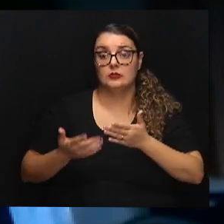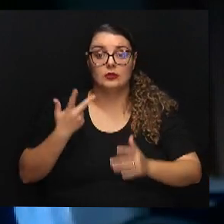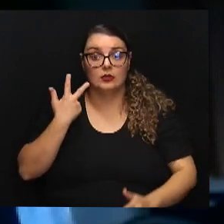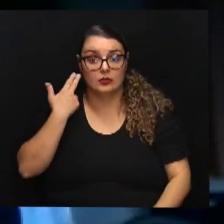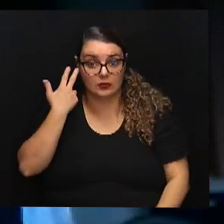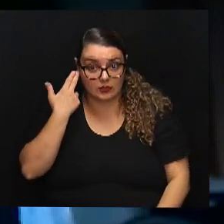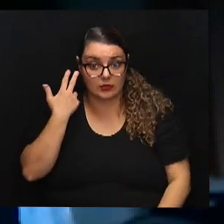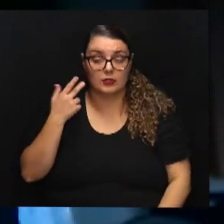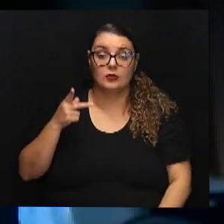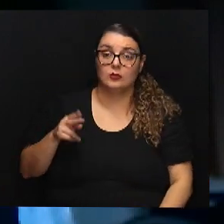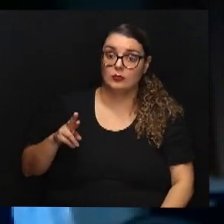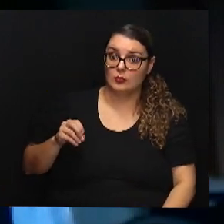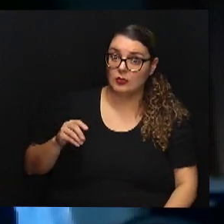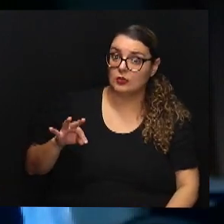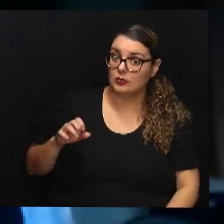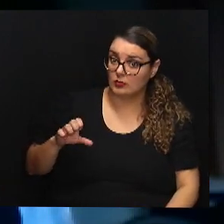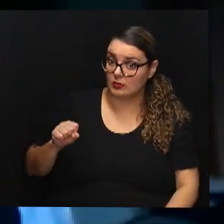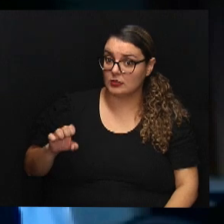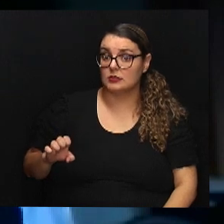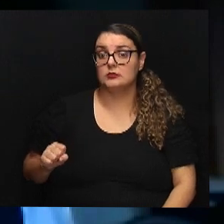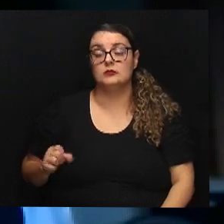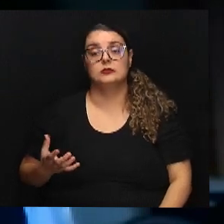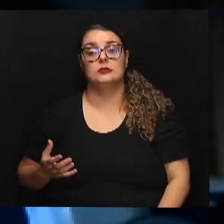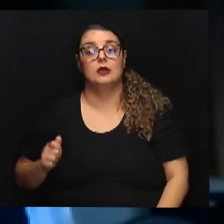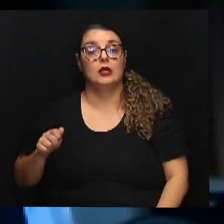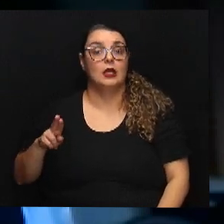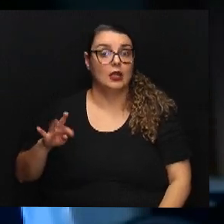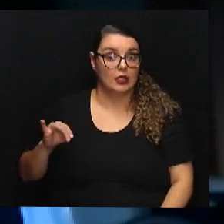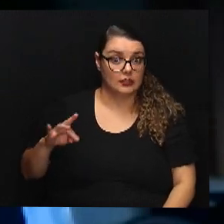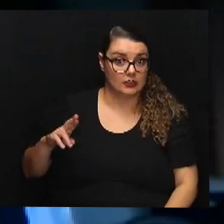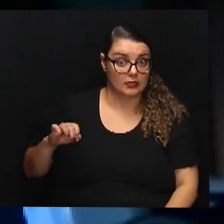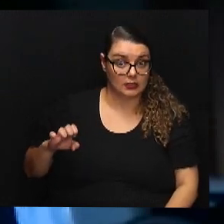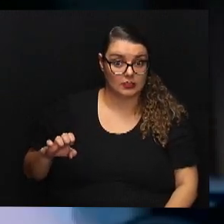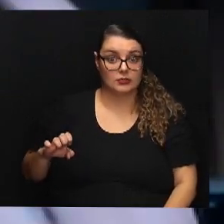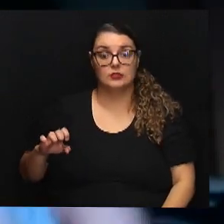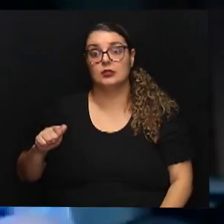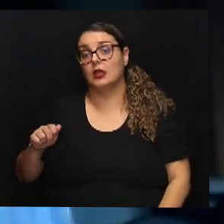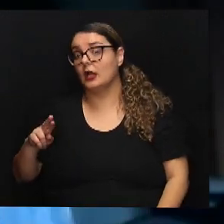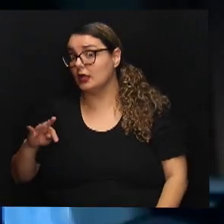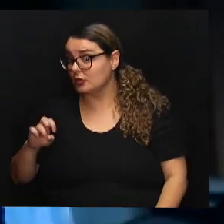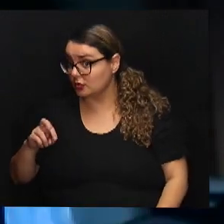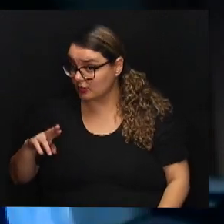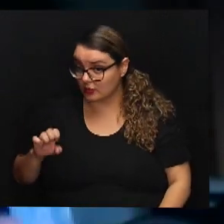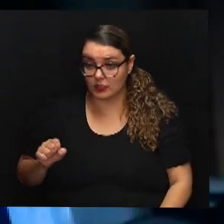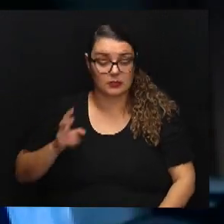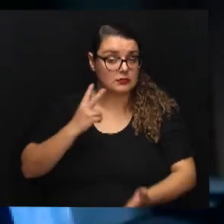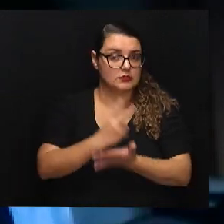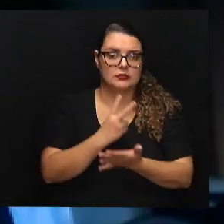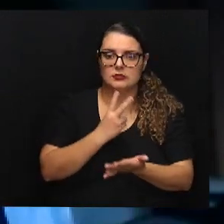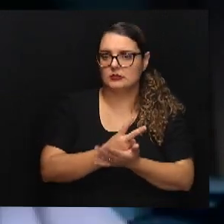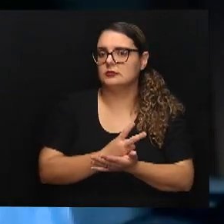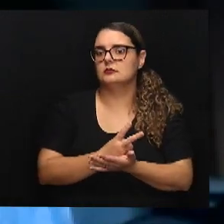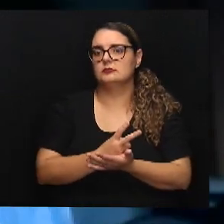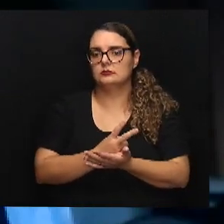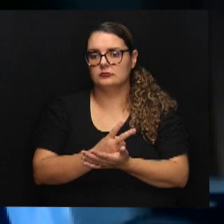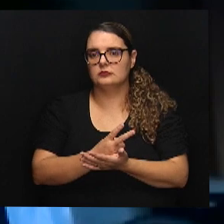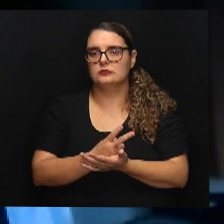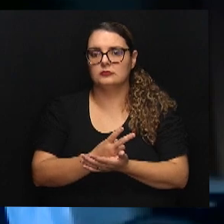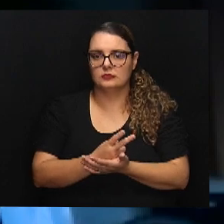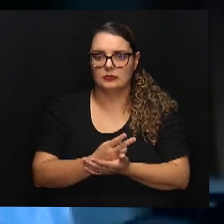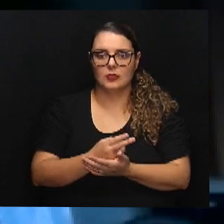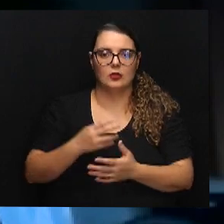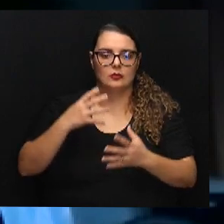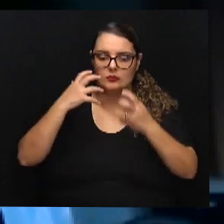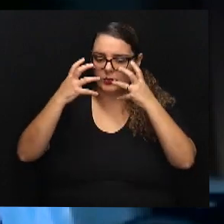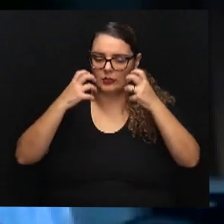Que evoluem para tratamentos cirúrgicos, próteses, né? Essas artrites, artroses, pelo fato de, desde